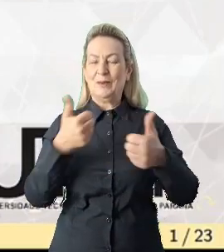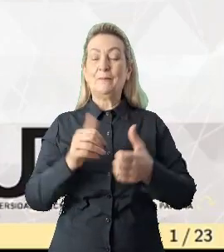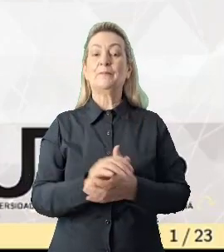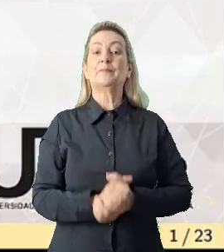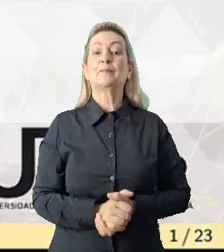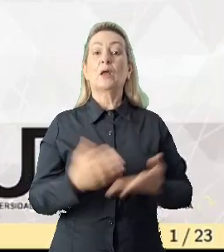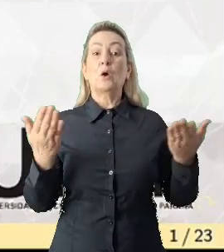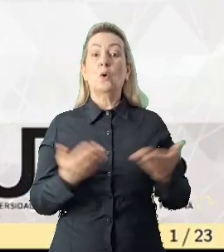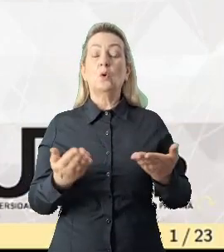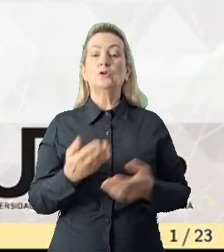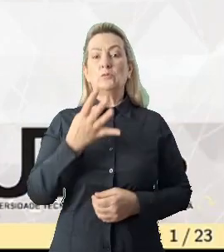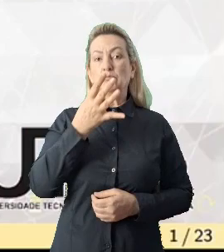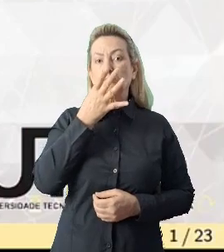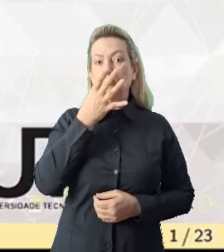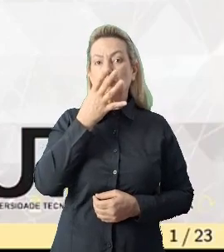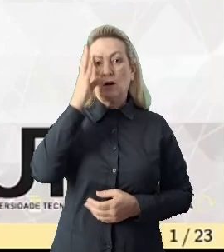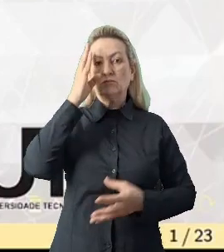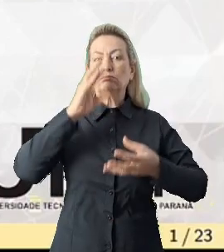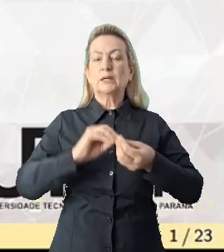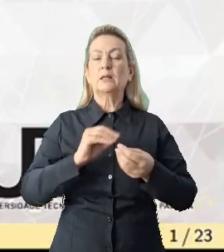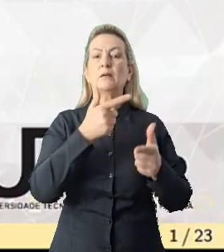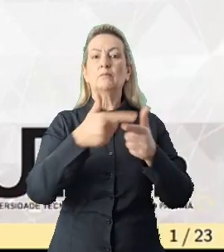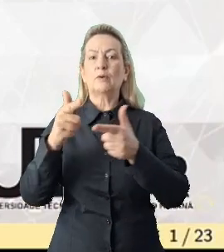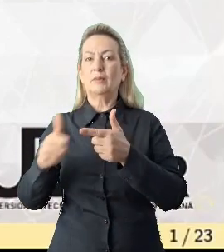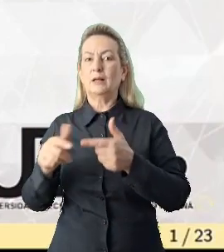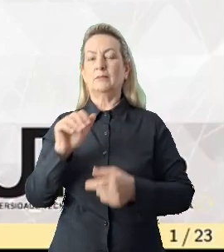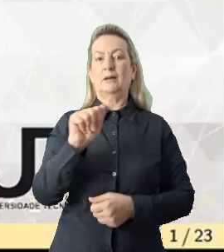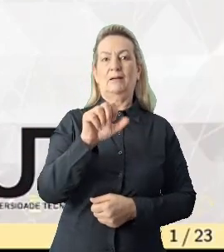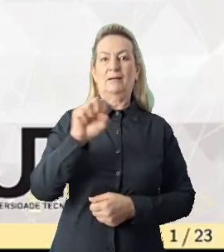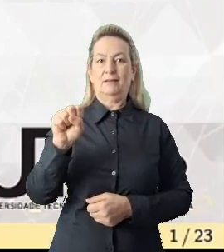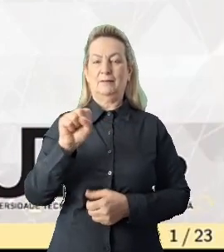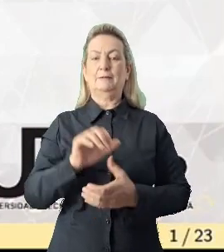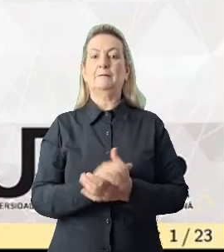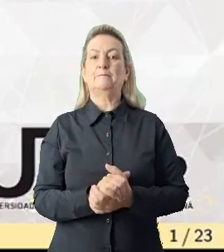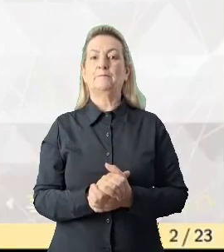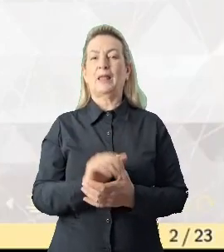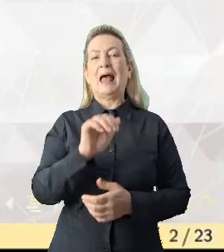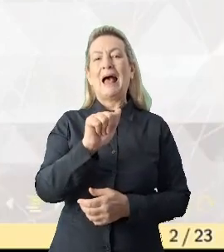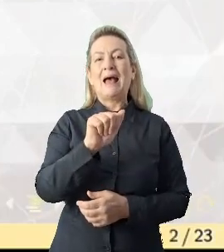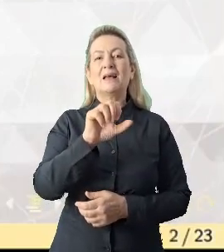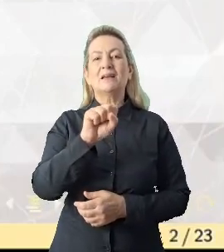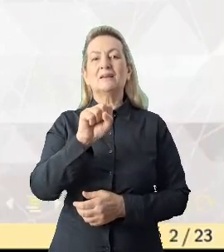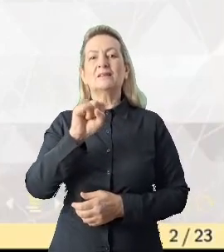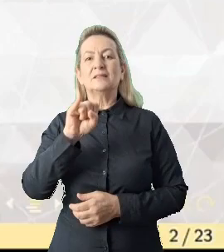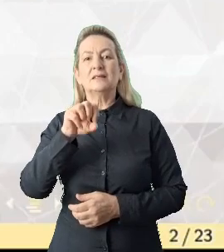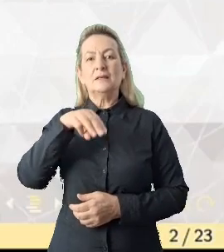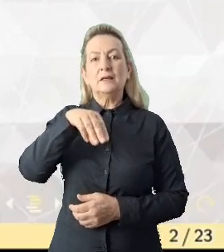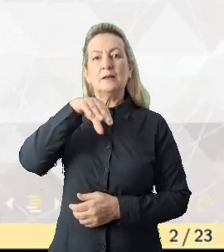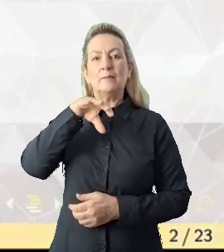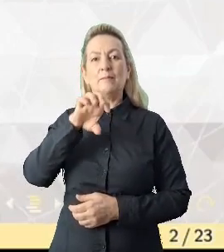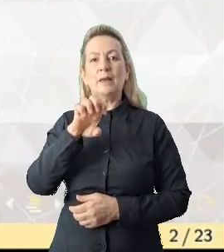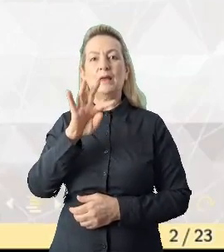dados. Olá a todos, olá professor, tudo bem? Então, hoje nós vamos entender um pouco sobre o problema da